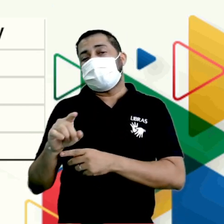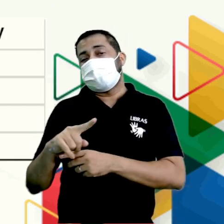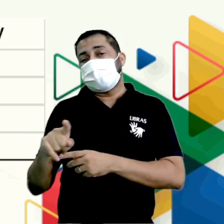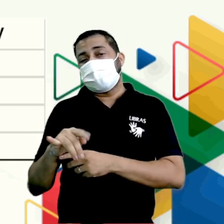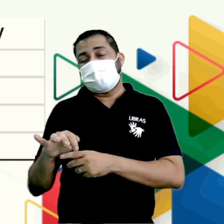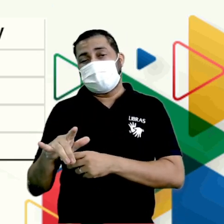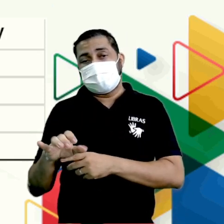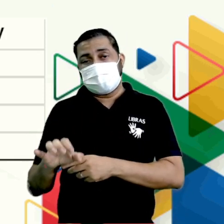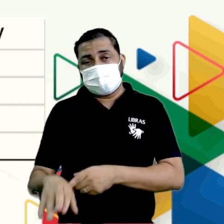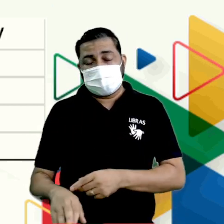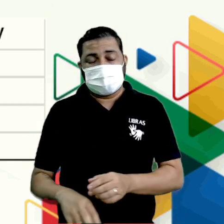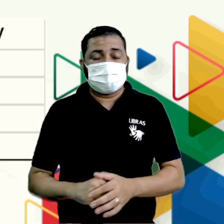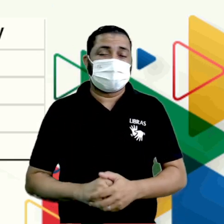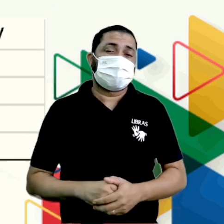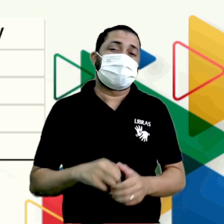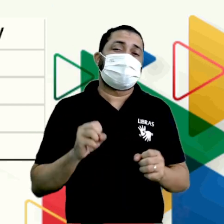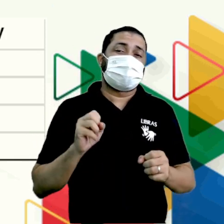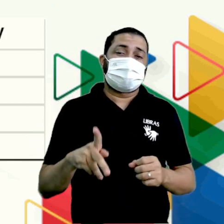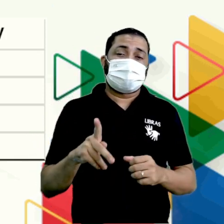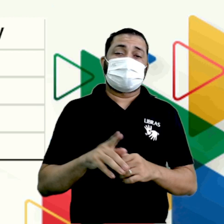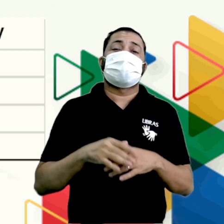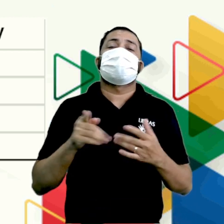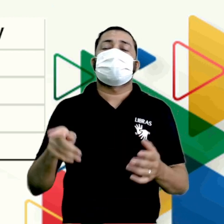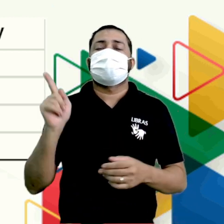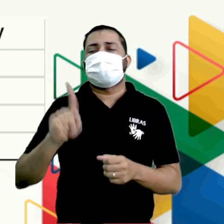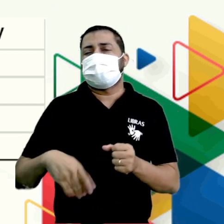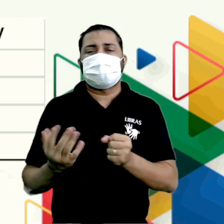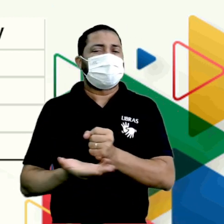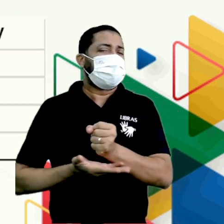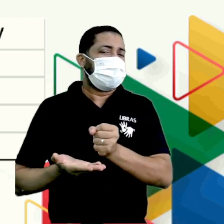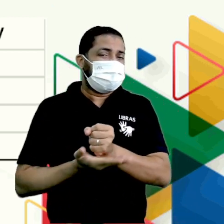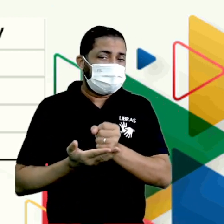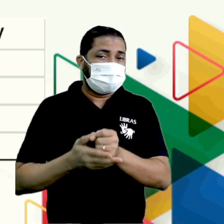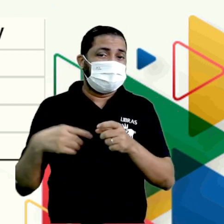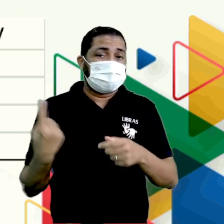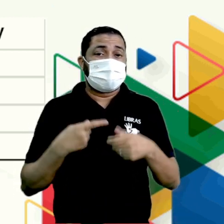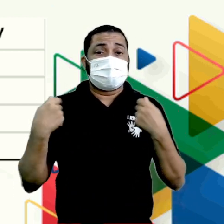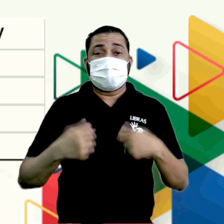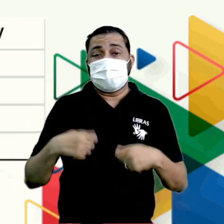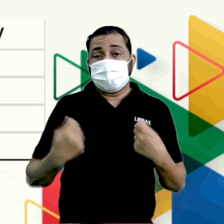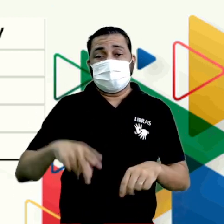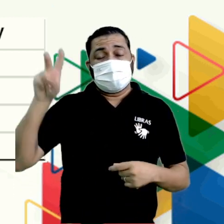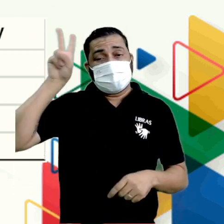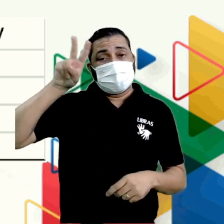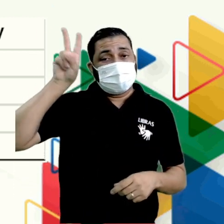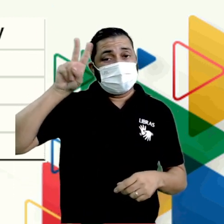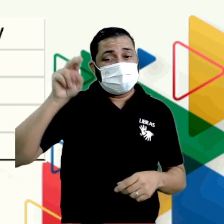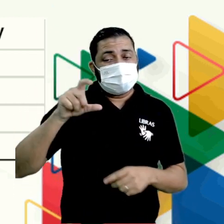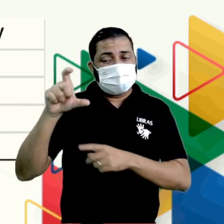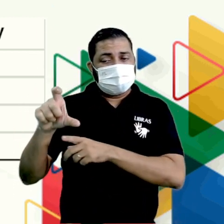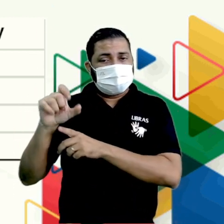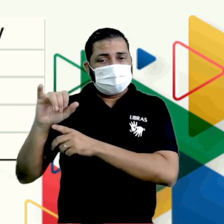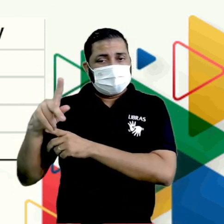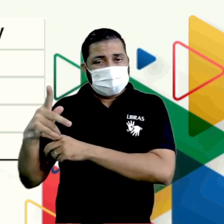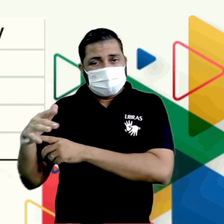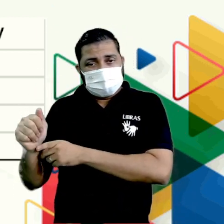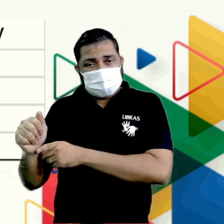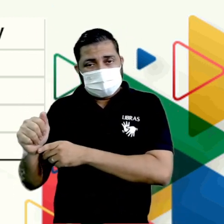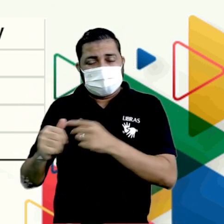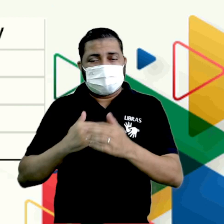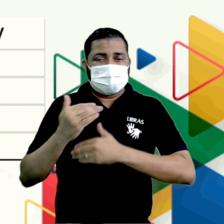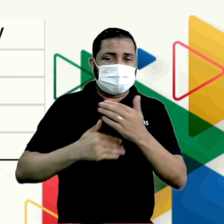processo eletroquímico, beleza? Isto é o básico que a gente precisa lembrar. Pilha, processo